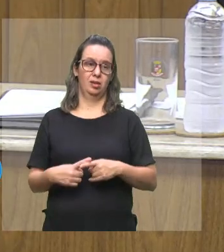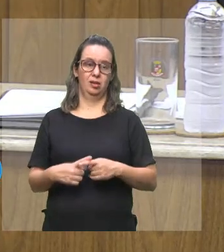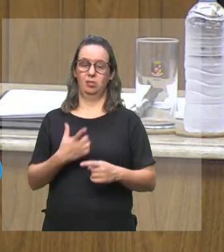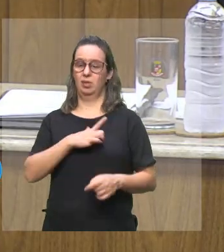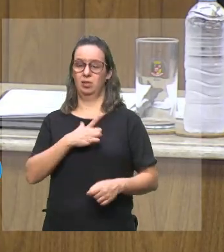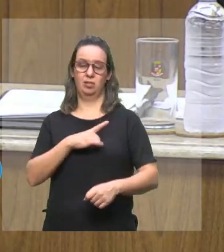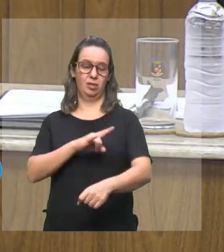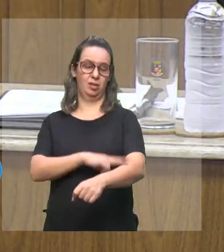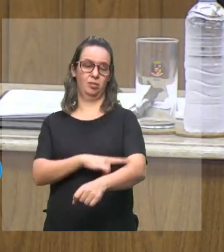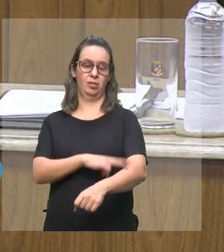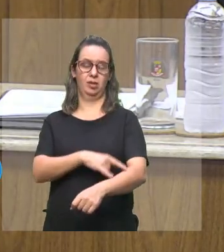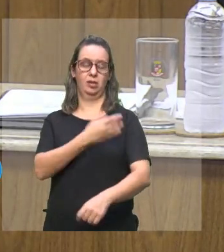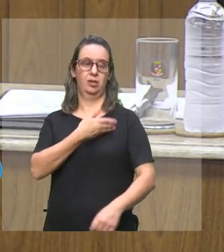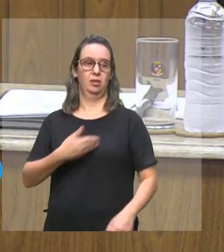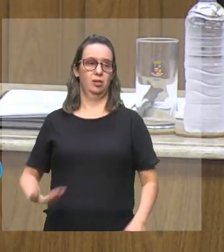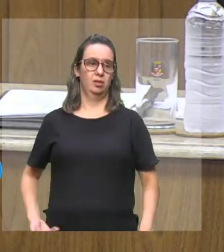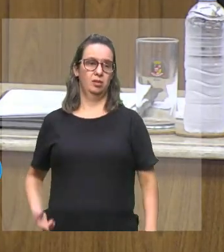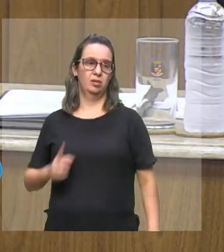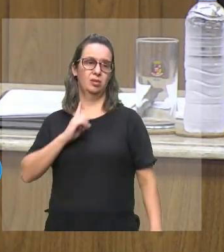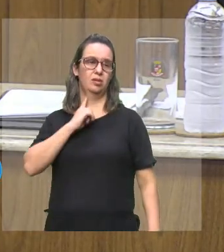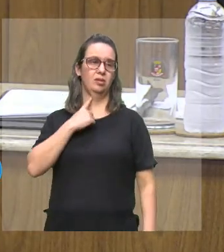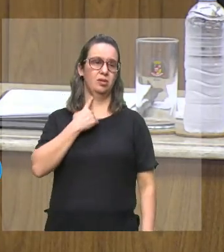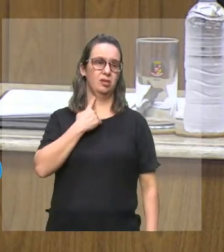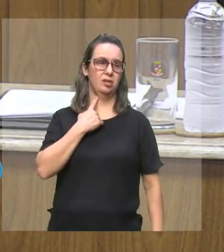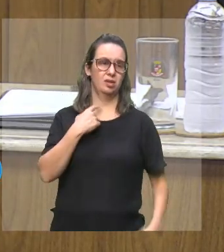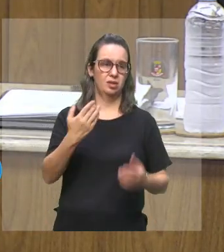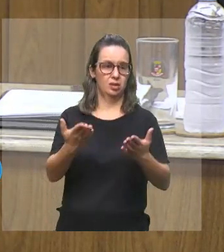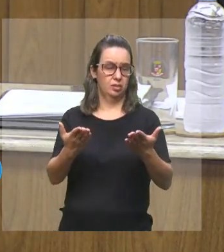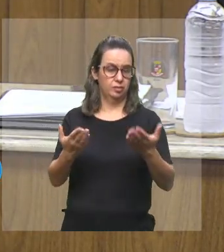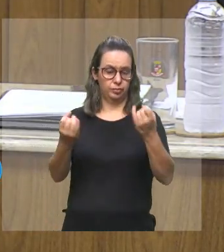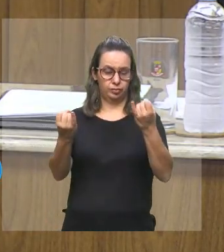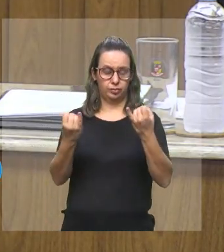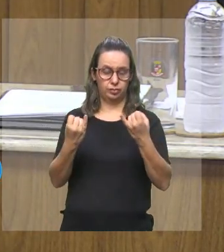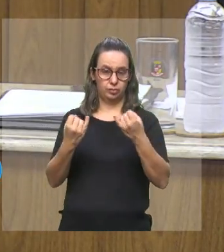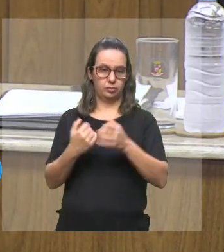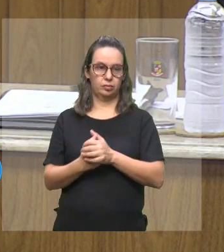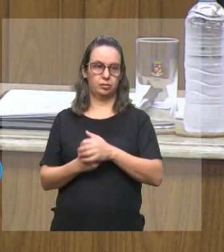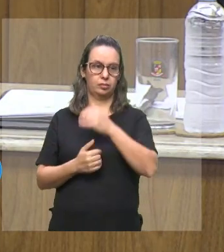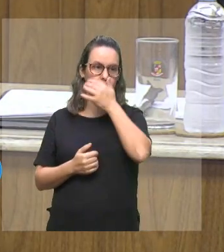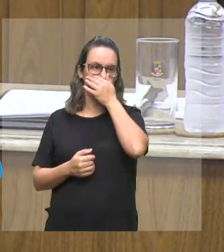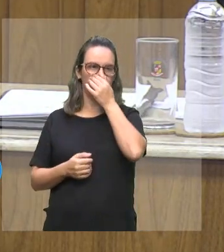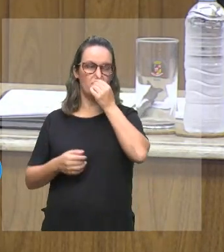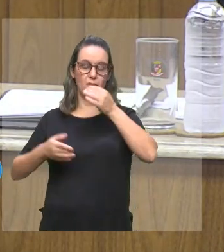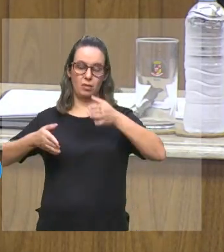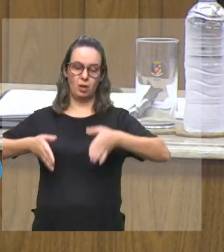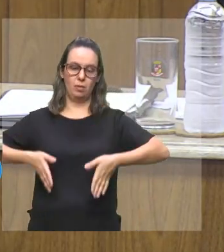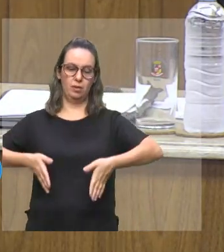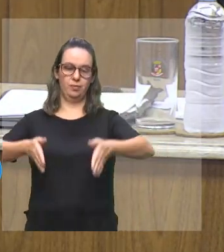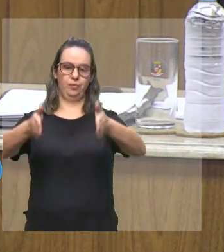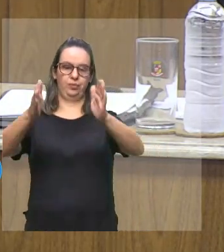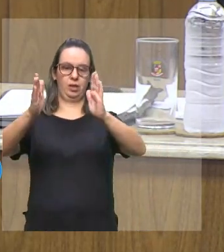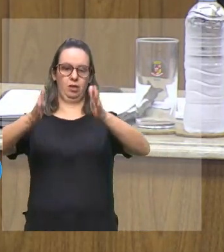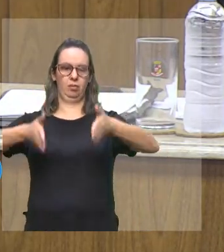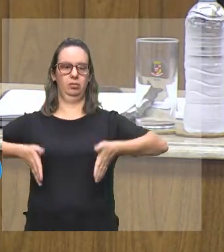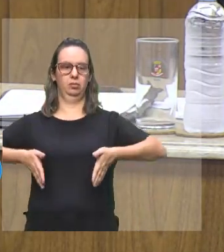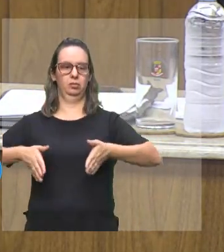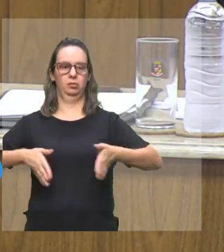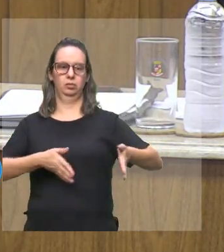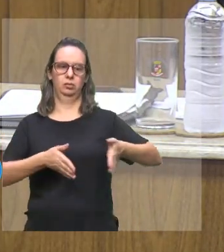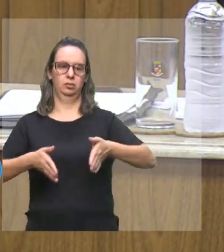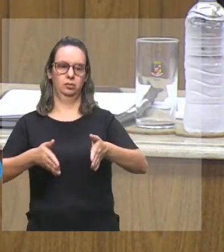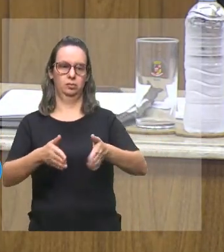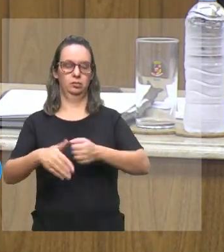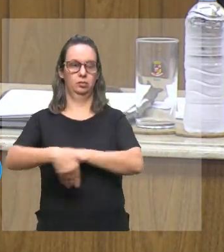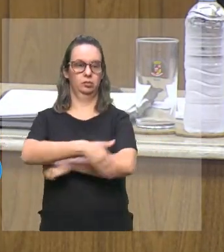cima. E eu recebi agora uma informação que irá sair uma avenida ali para frente da